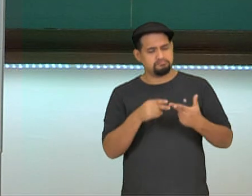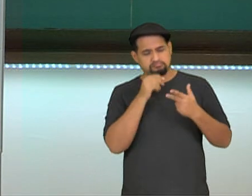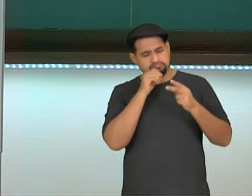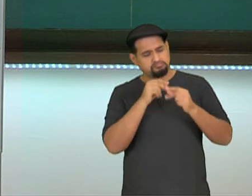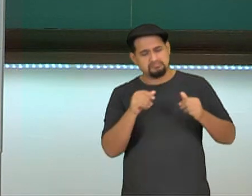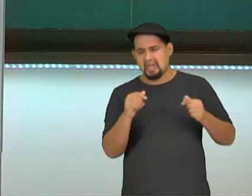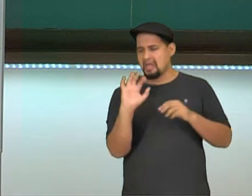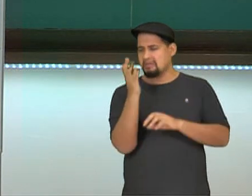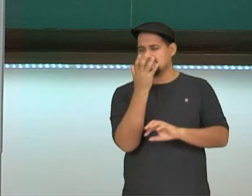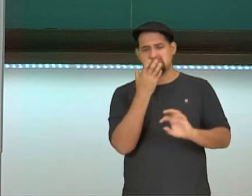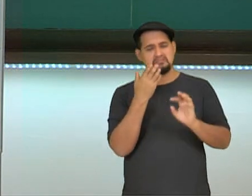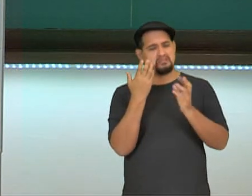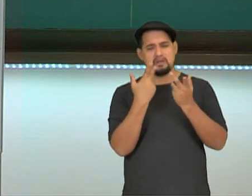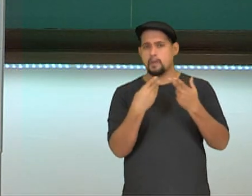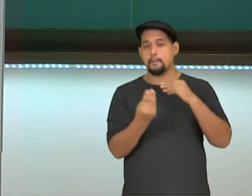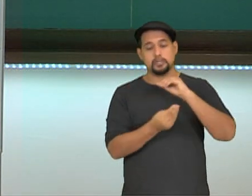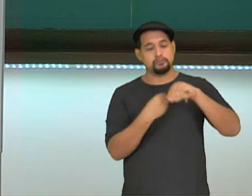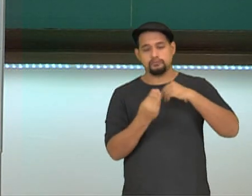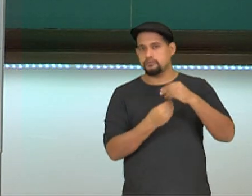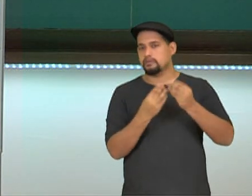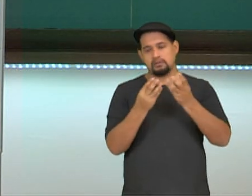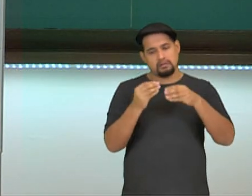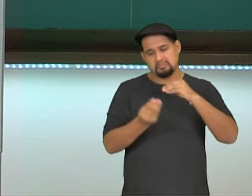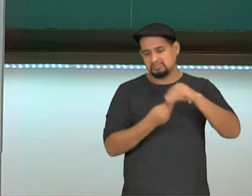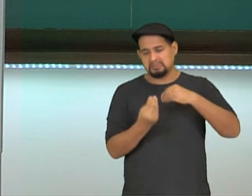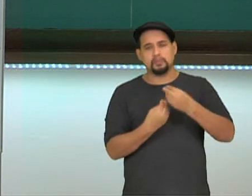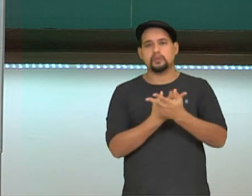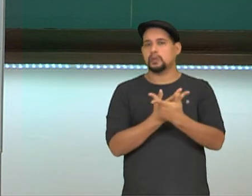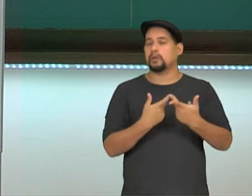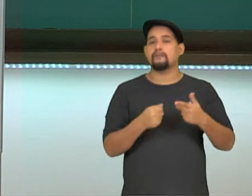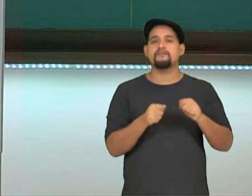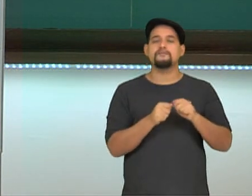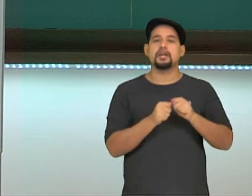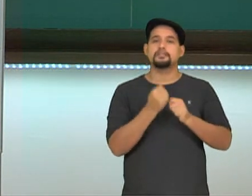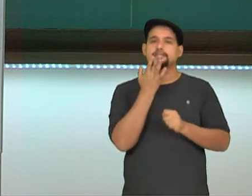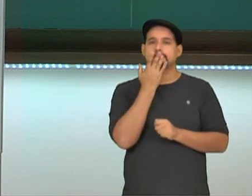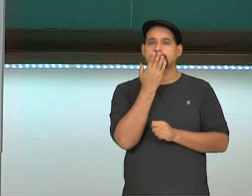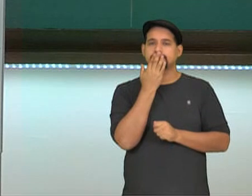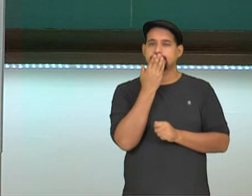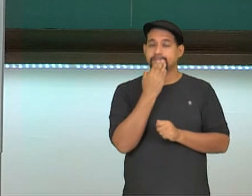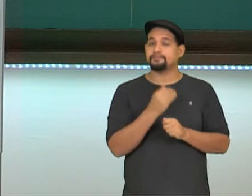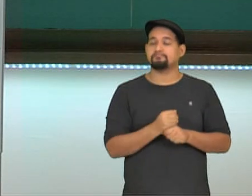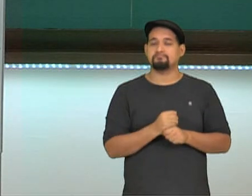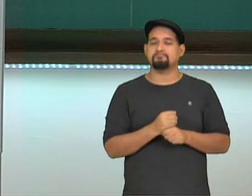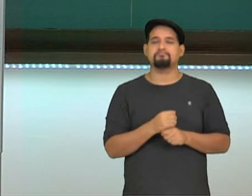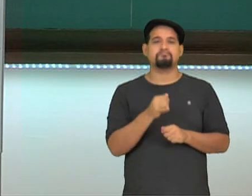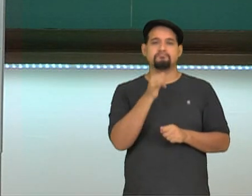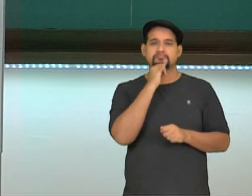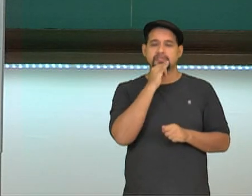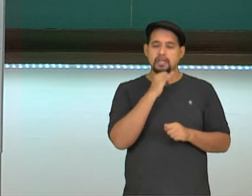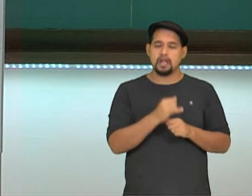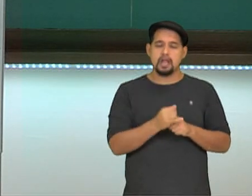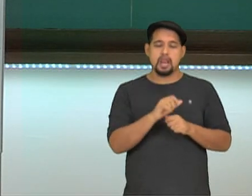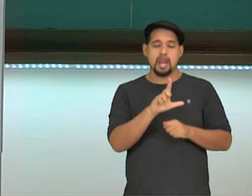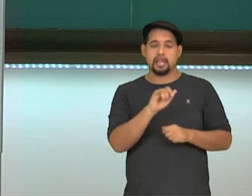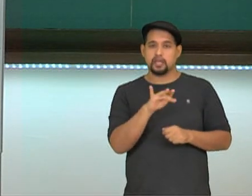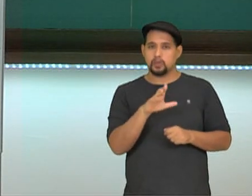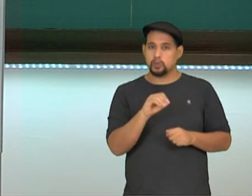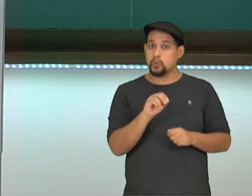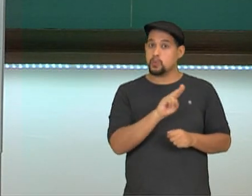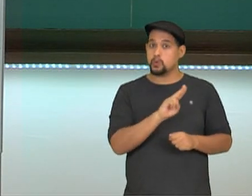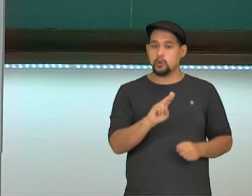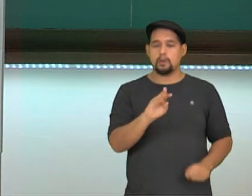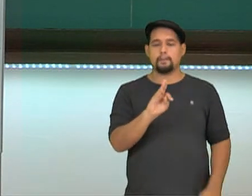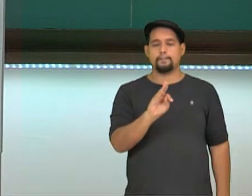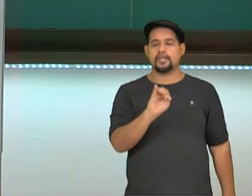terra, qualquer elemento que você possa misturar um diluente e produz uma cor líquida, ou seja, um elemento líquido que é chamado de tinta,